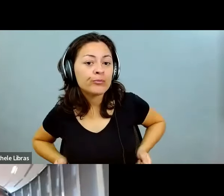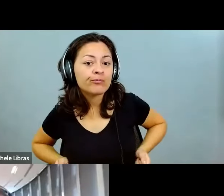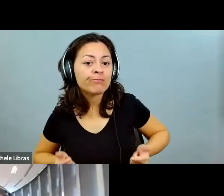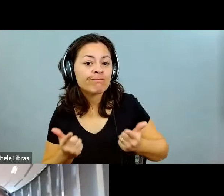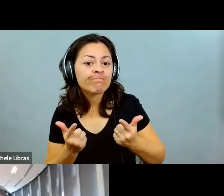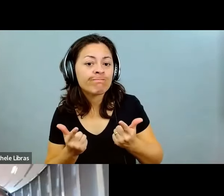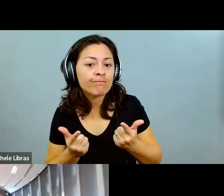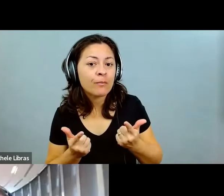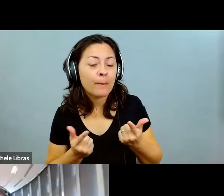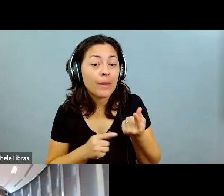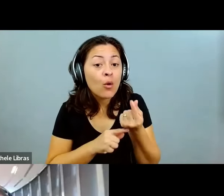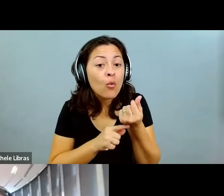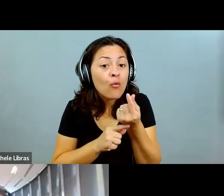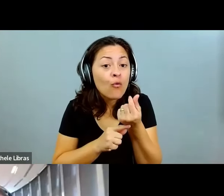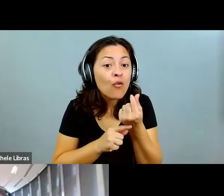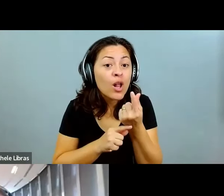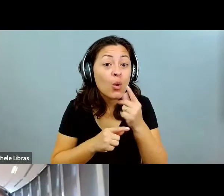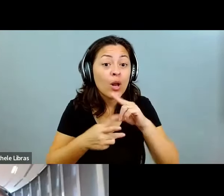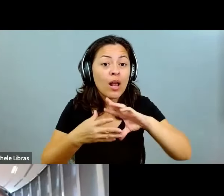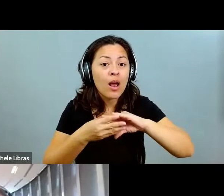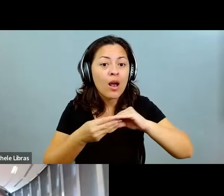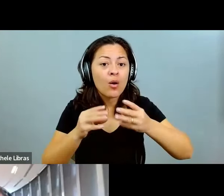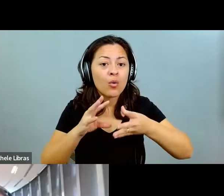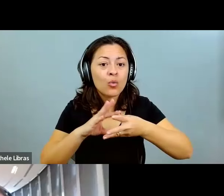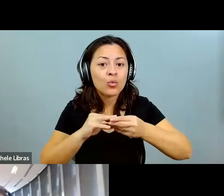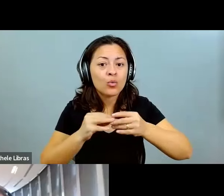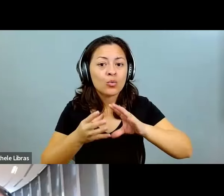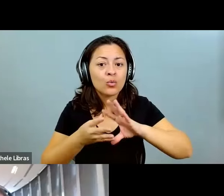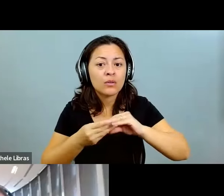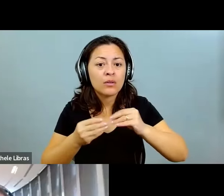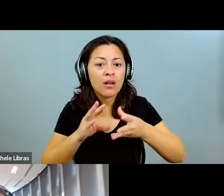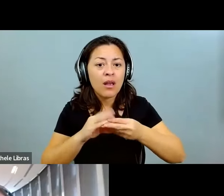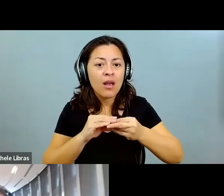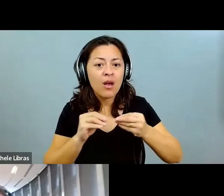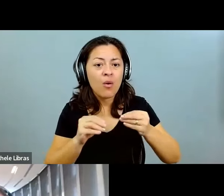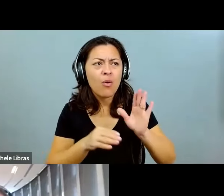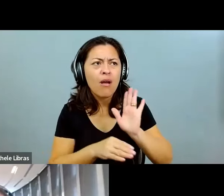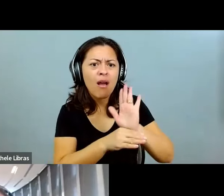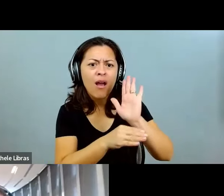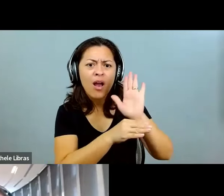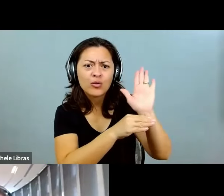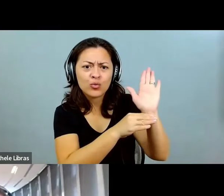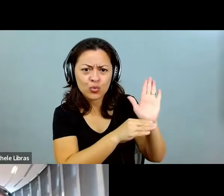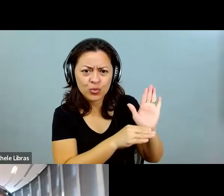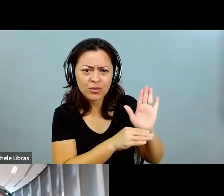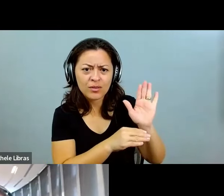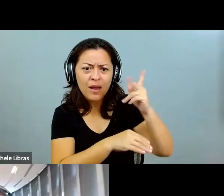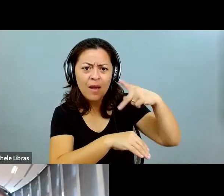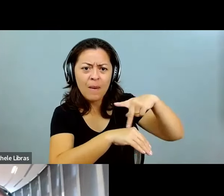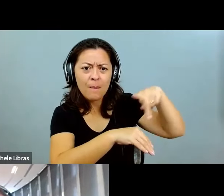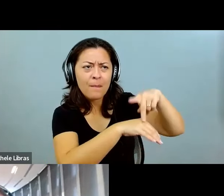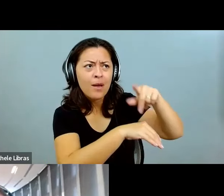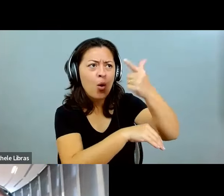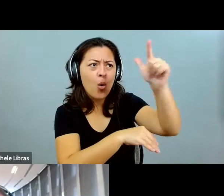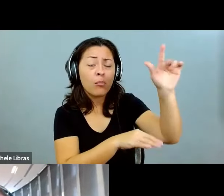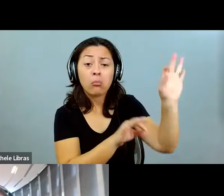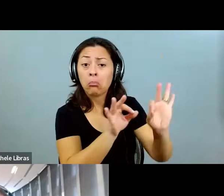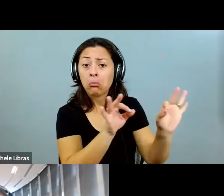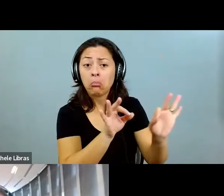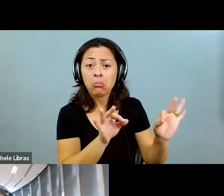preço histórico do algodão é um preço que não remunera o mercado internacional adequadamente no no caso da soja a